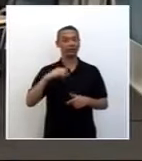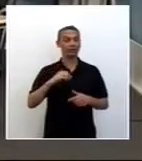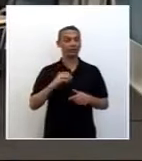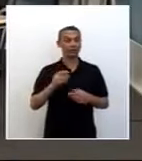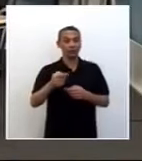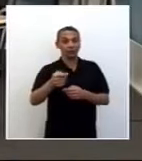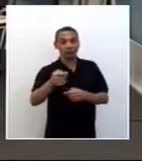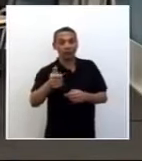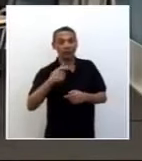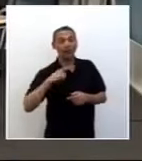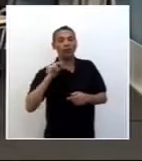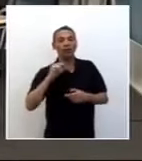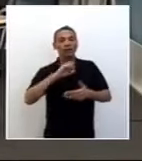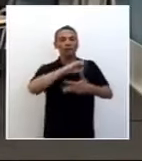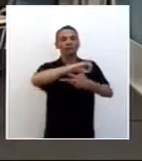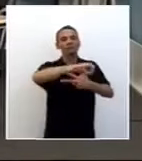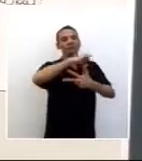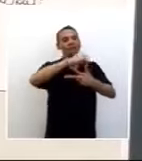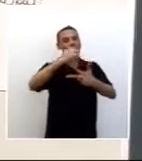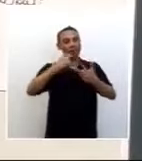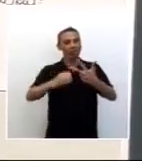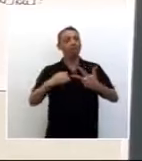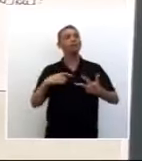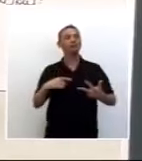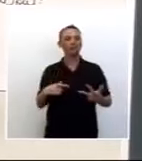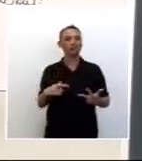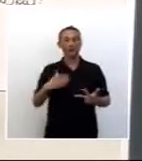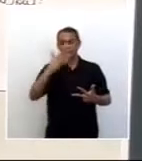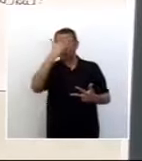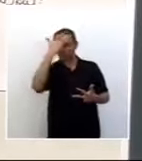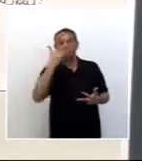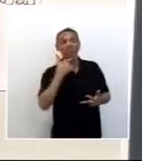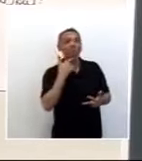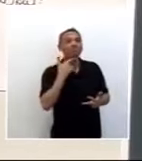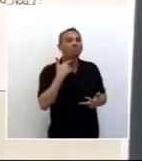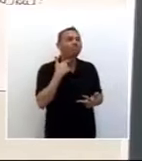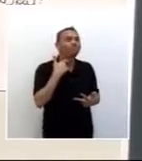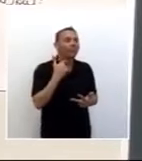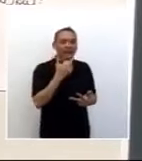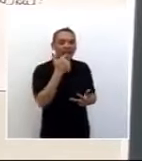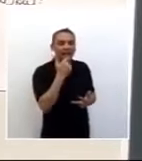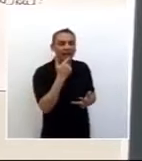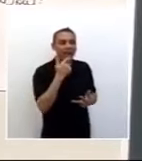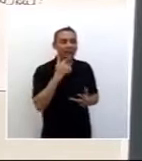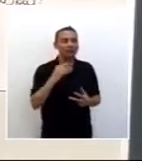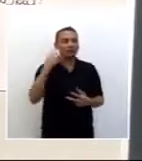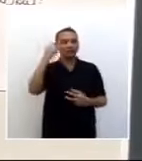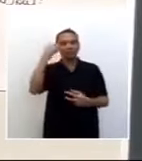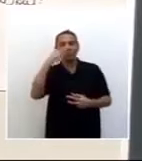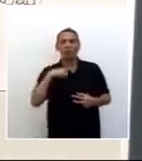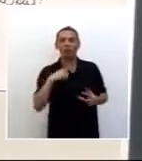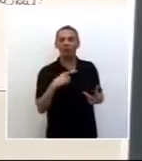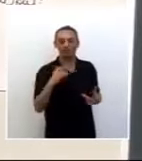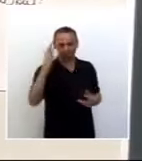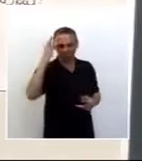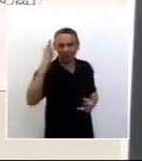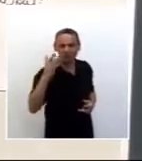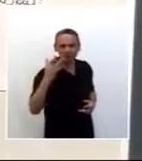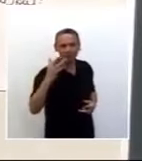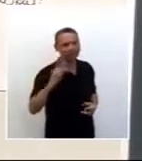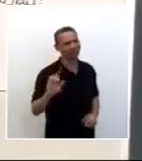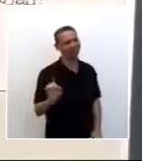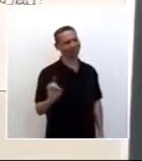eu tenho Enem aí muitas pessoas optam pelo espanhol achando que é mais fácil né E na verdade